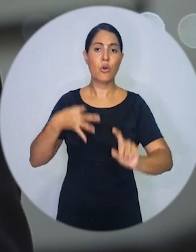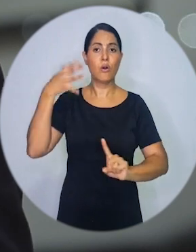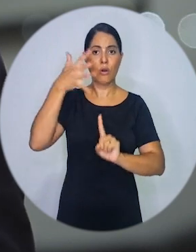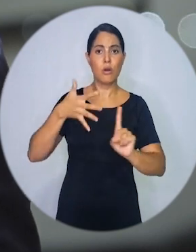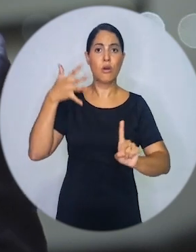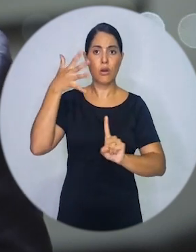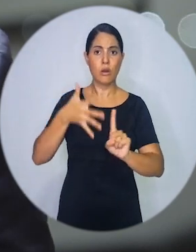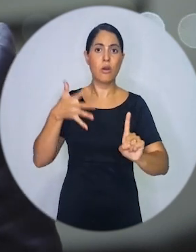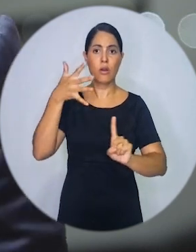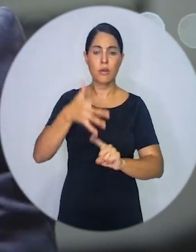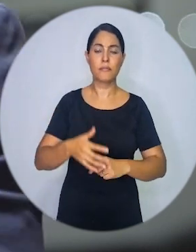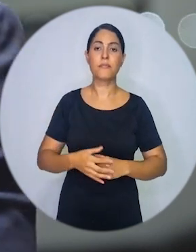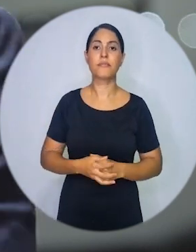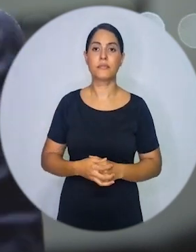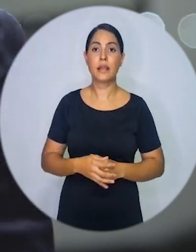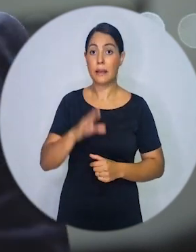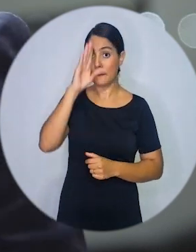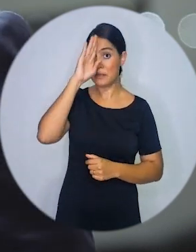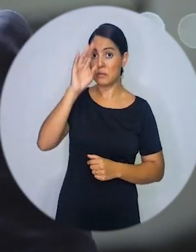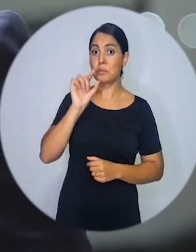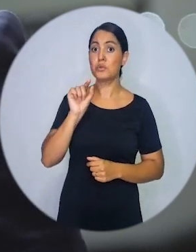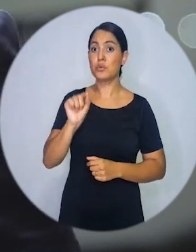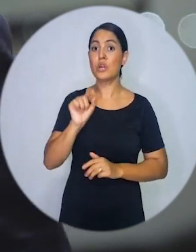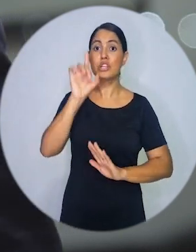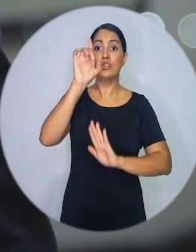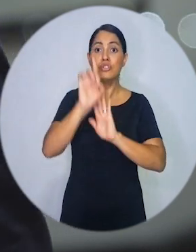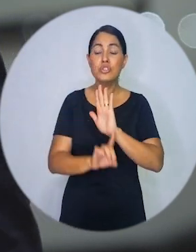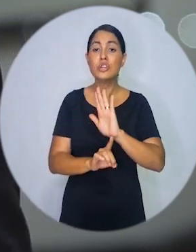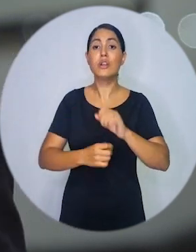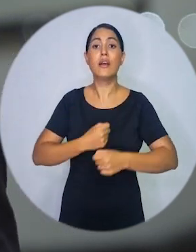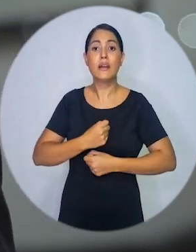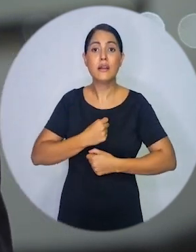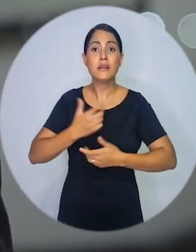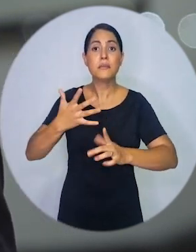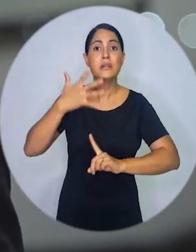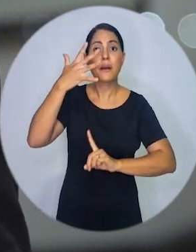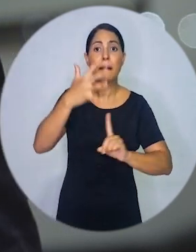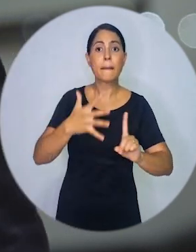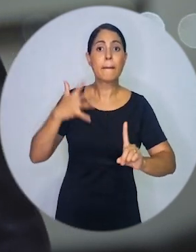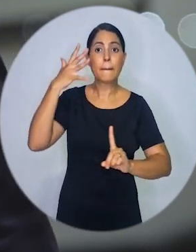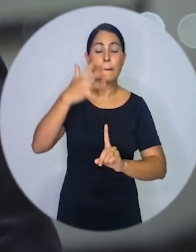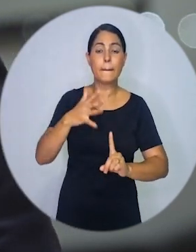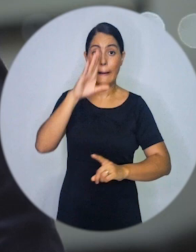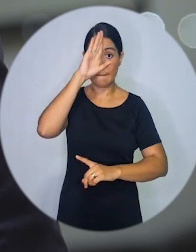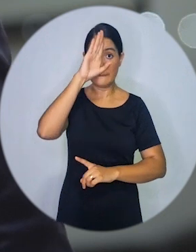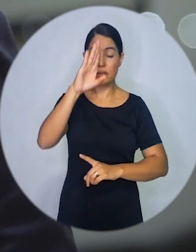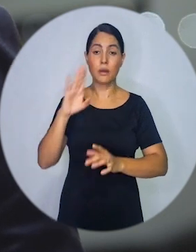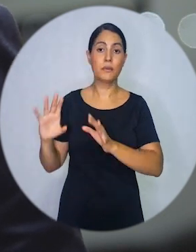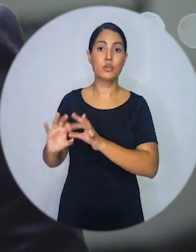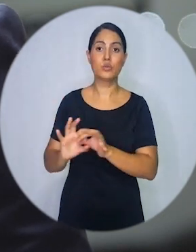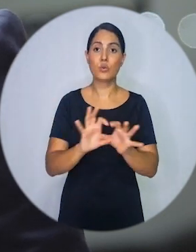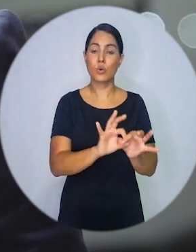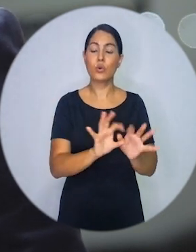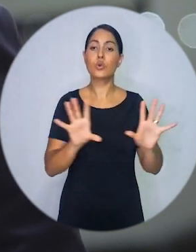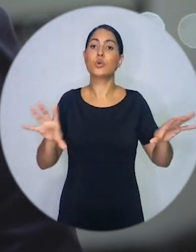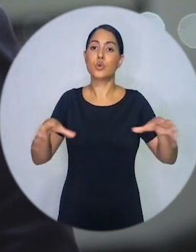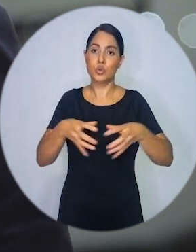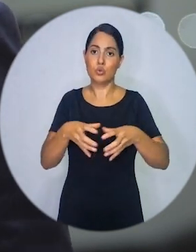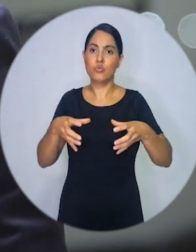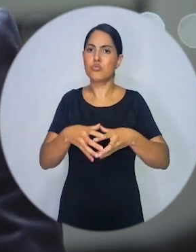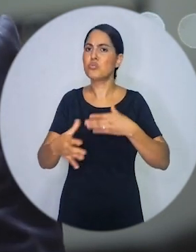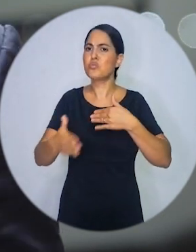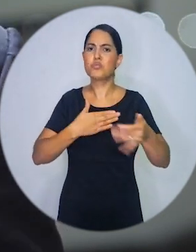E uma das formas que torna o advogado mais imprescindível é o direito à voz. principalmente nas sessões de julgamento